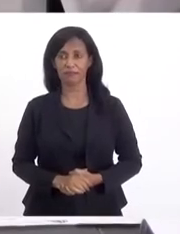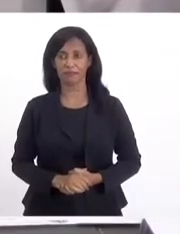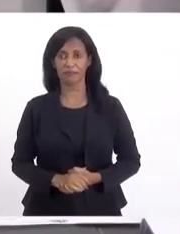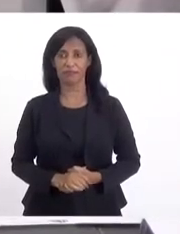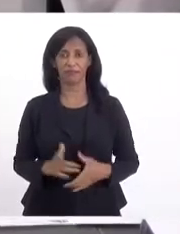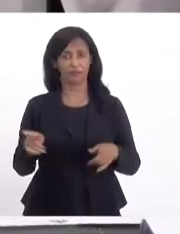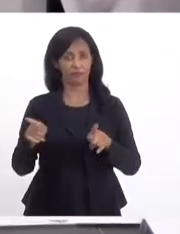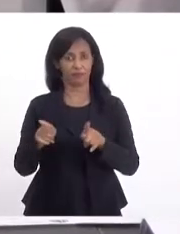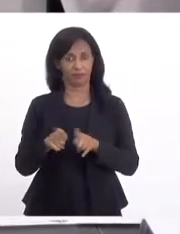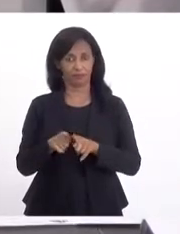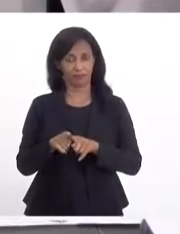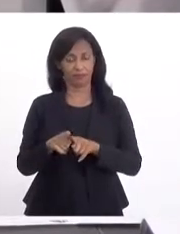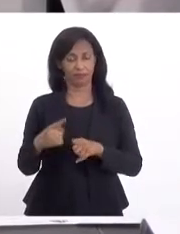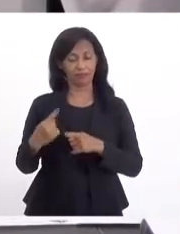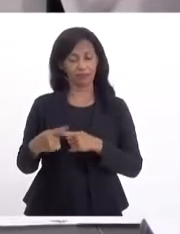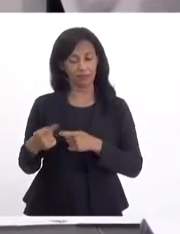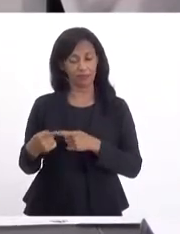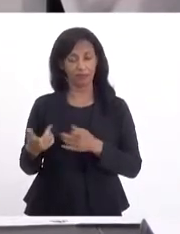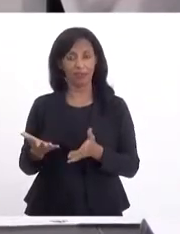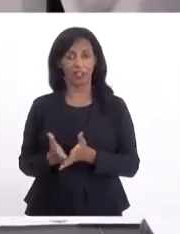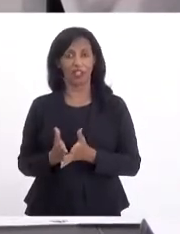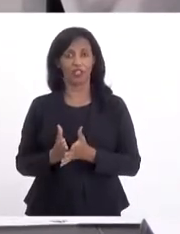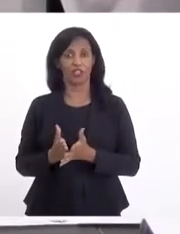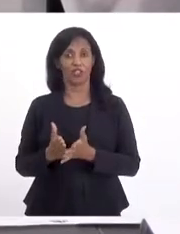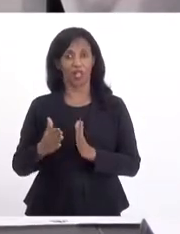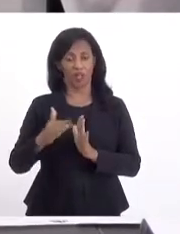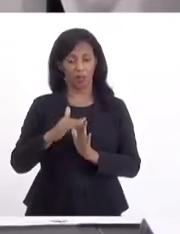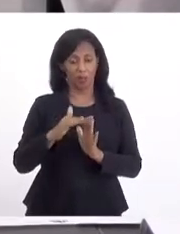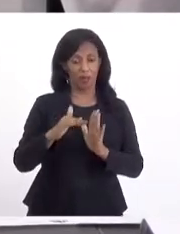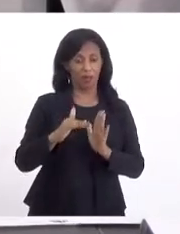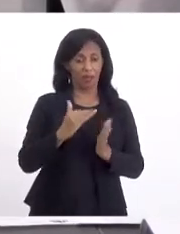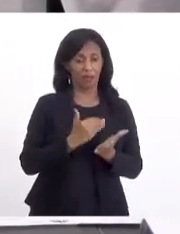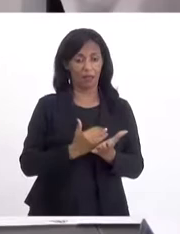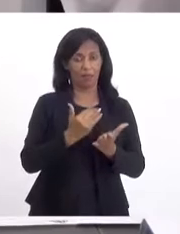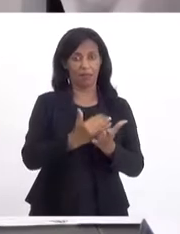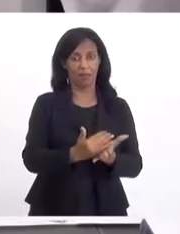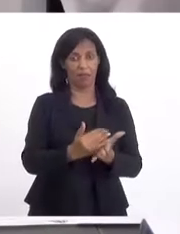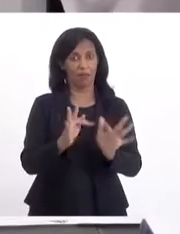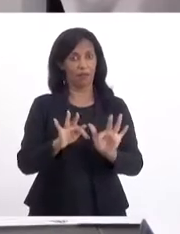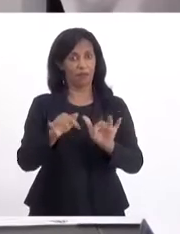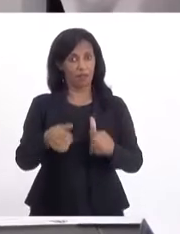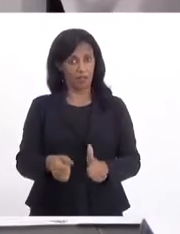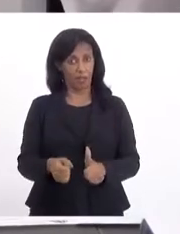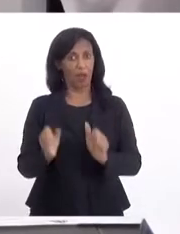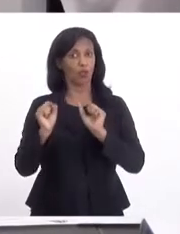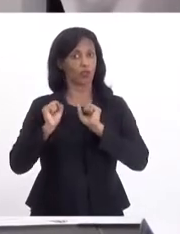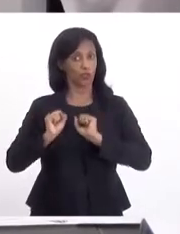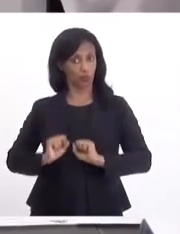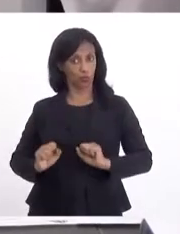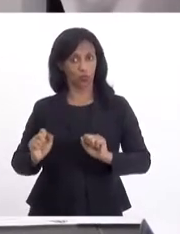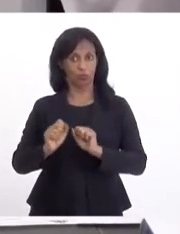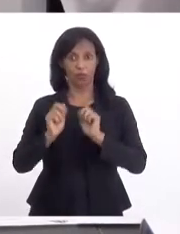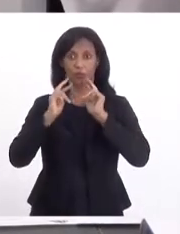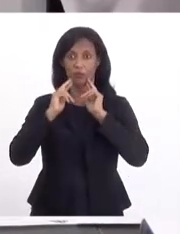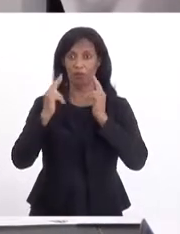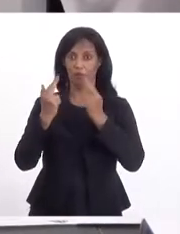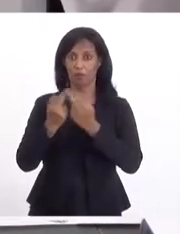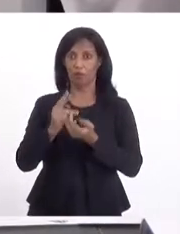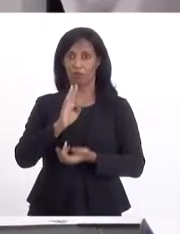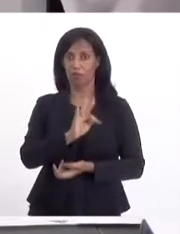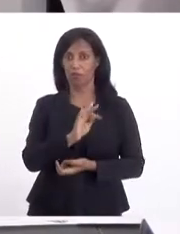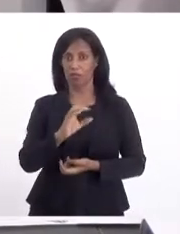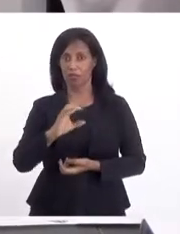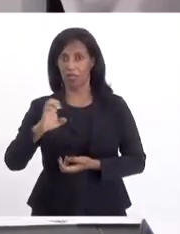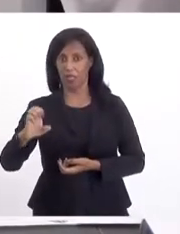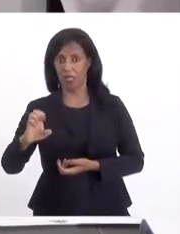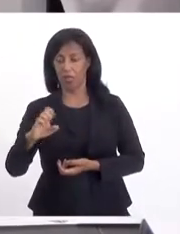Até porque, já em uma etapa final, a gente pode fazer uma reunião com o Tribunal de Contas,